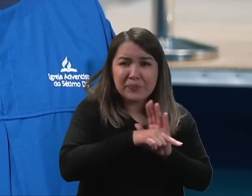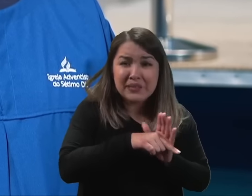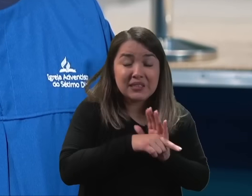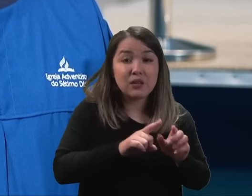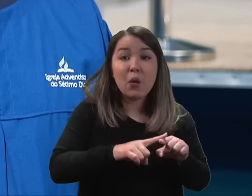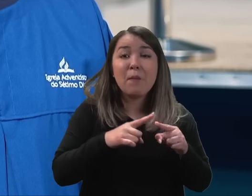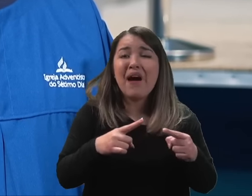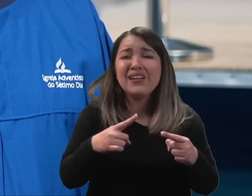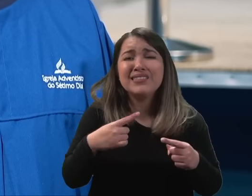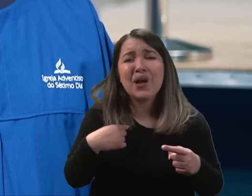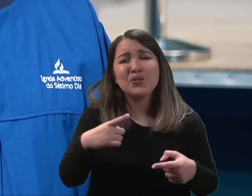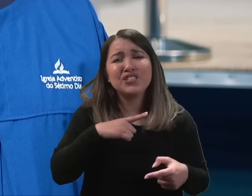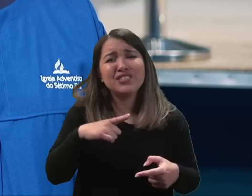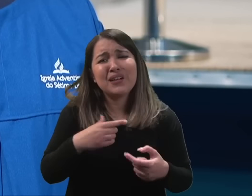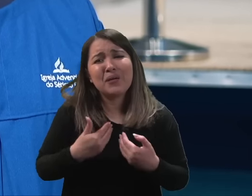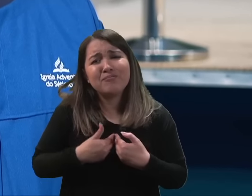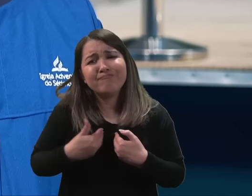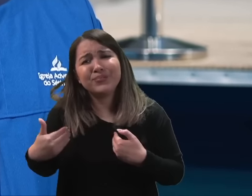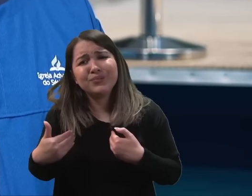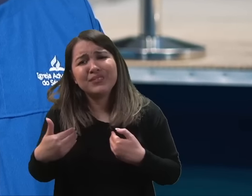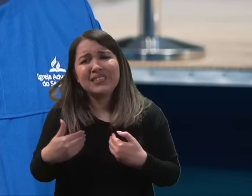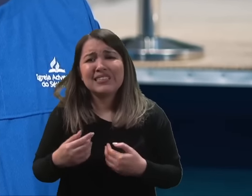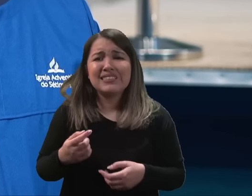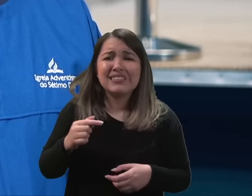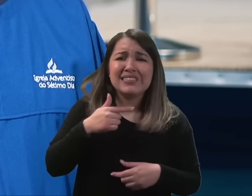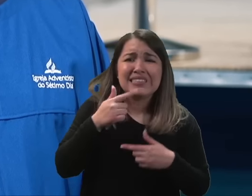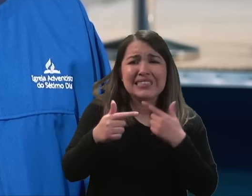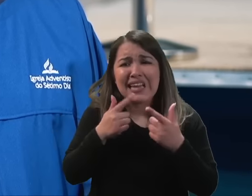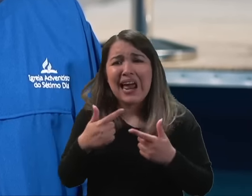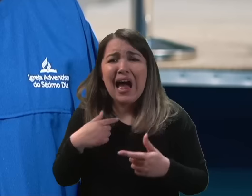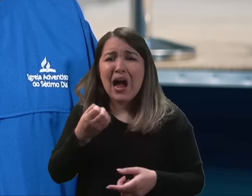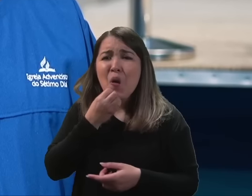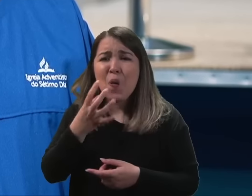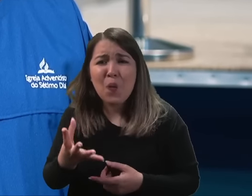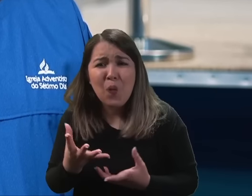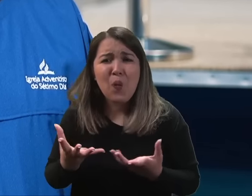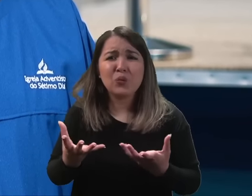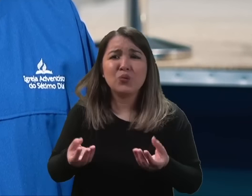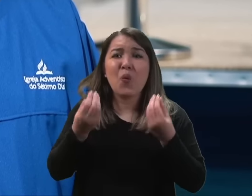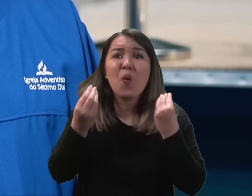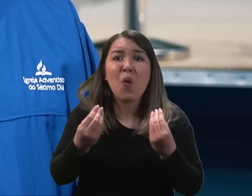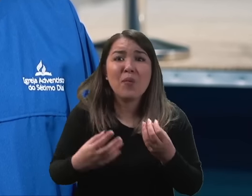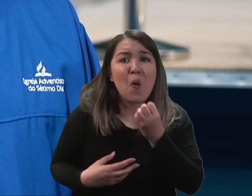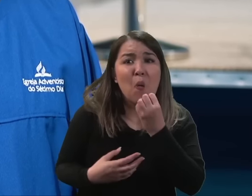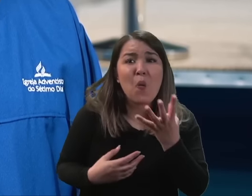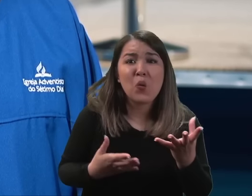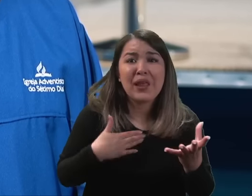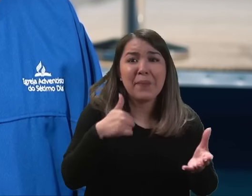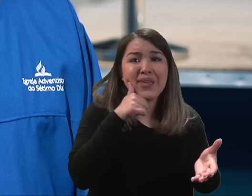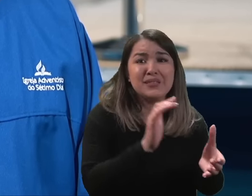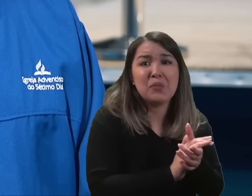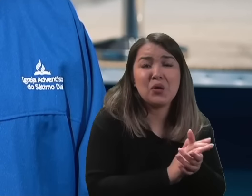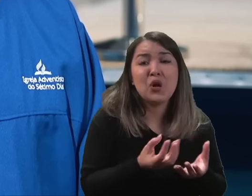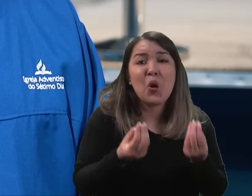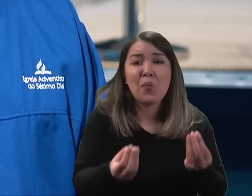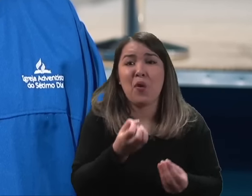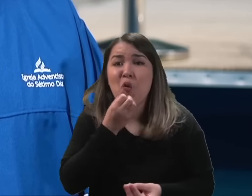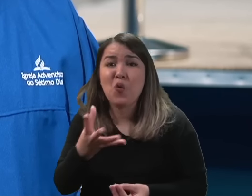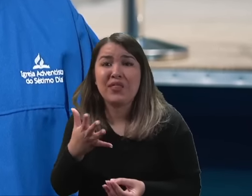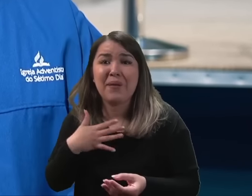meu coração uma dor será que eu conto como que eu vou contar pra minha esposa como vou contar pra minhas